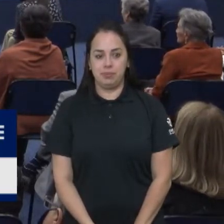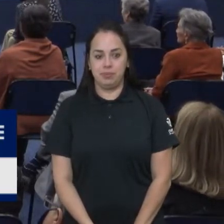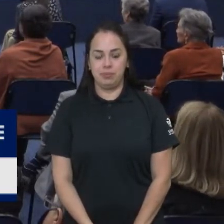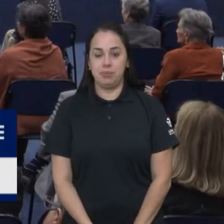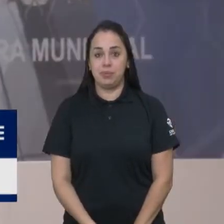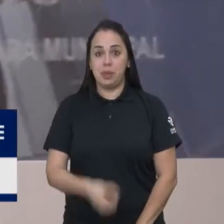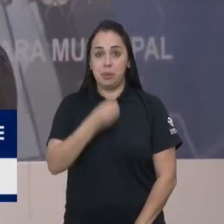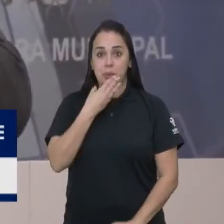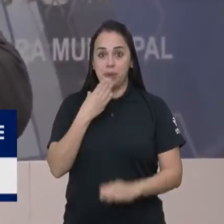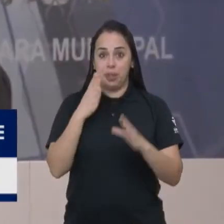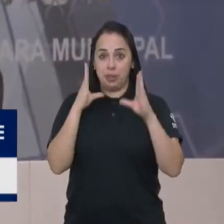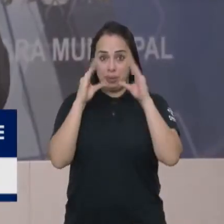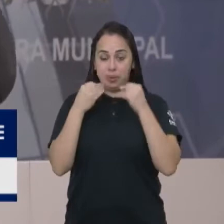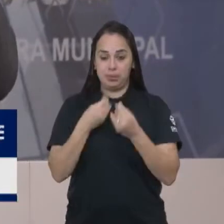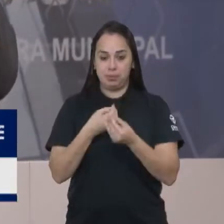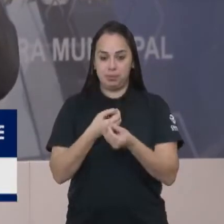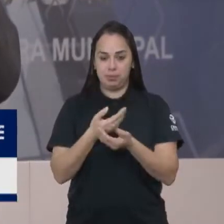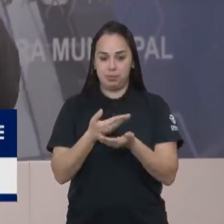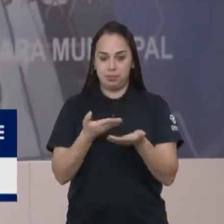Boa noite a todos.